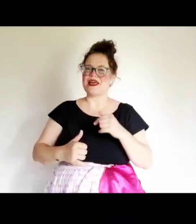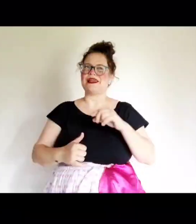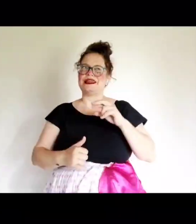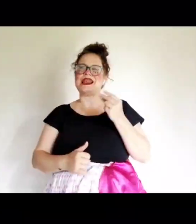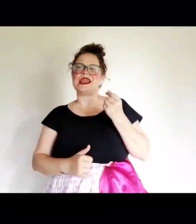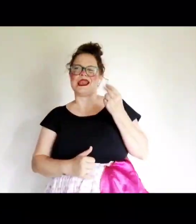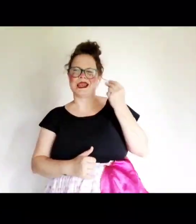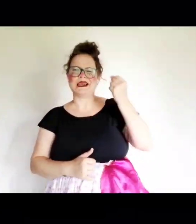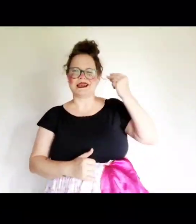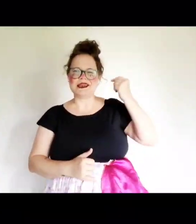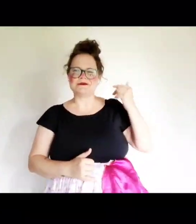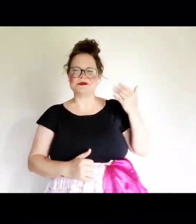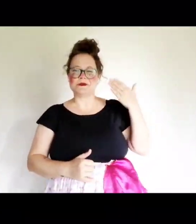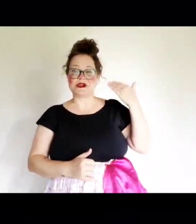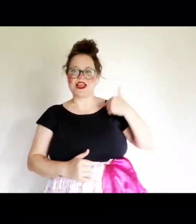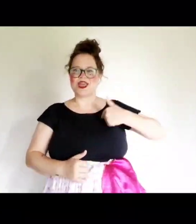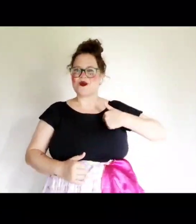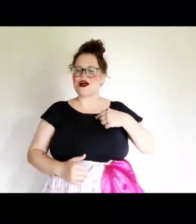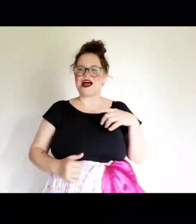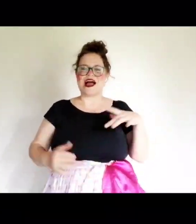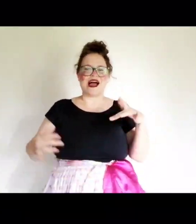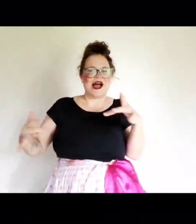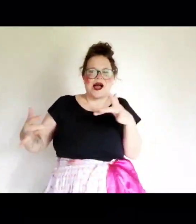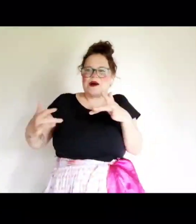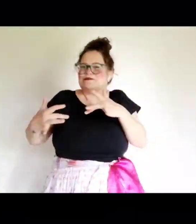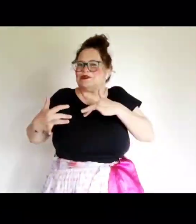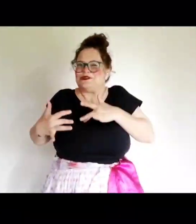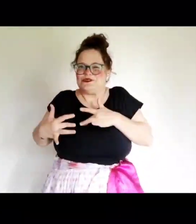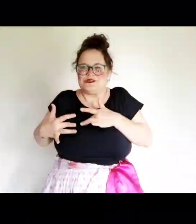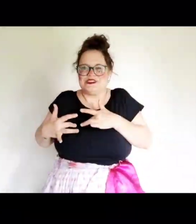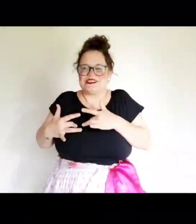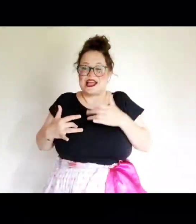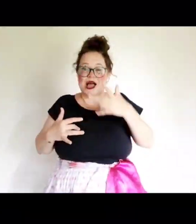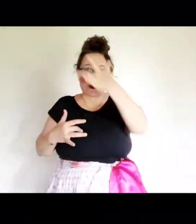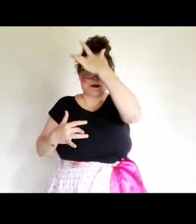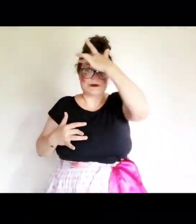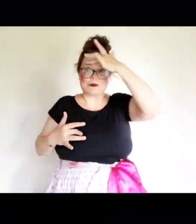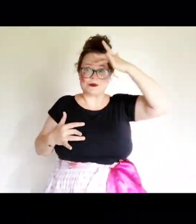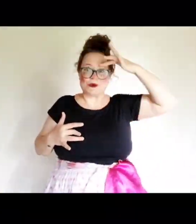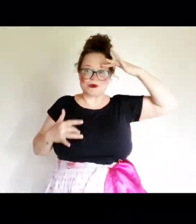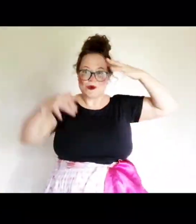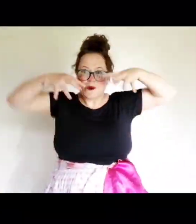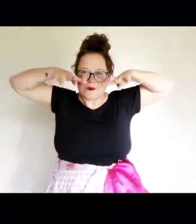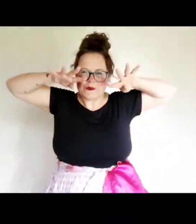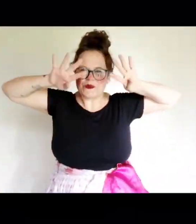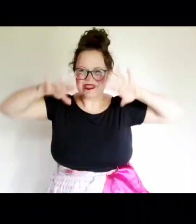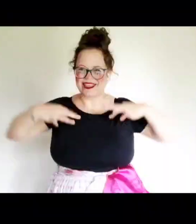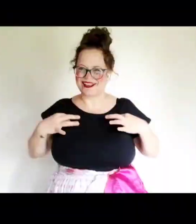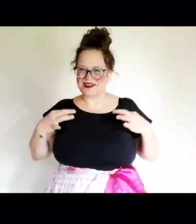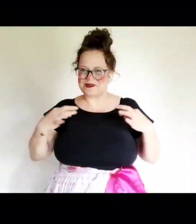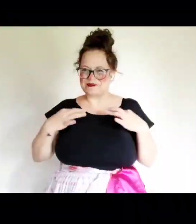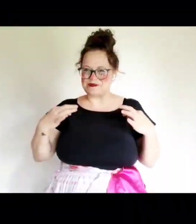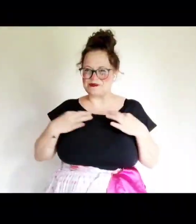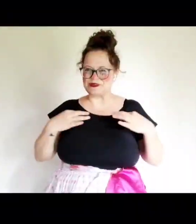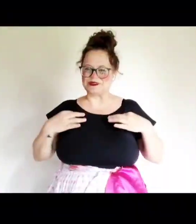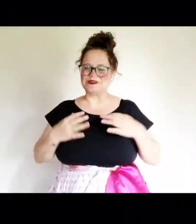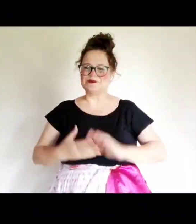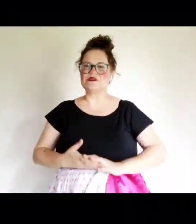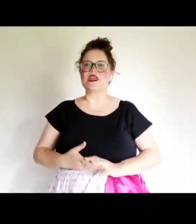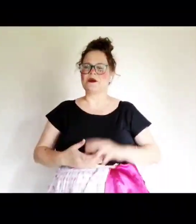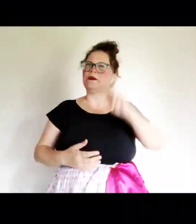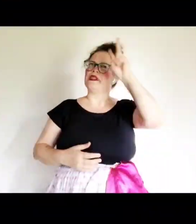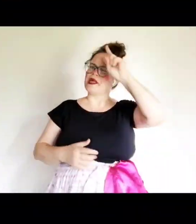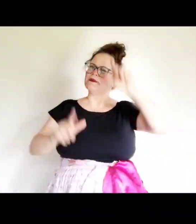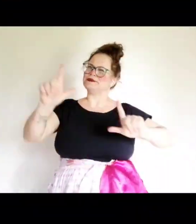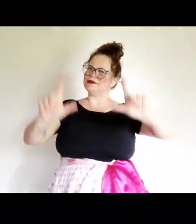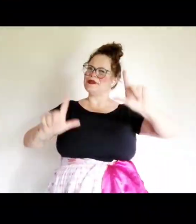E nessa época eu lembro que eu era apaixonado pela boneca de pano Emília, porque eu assistia na TV O Sítio do